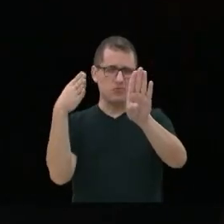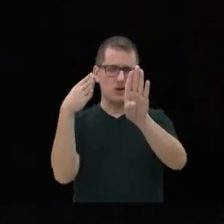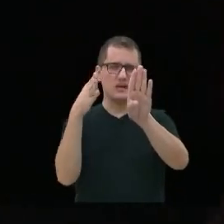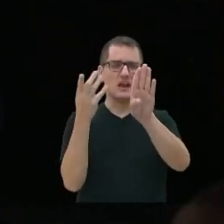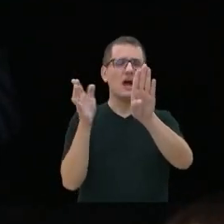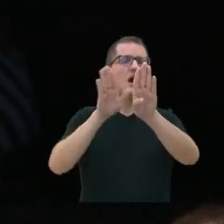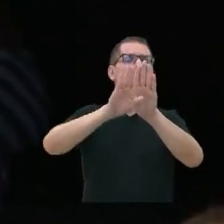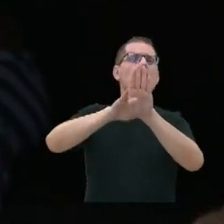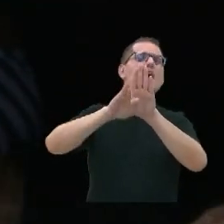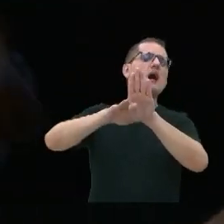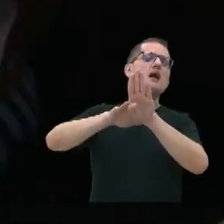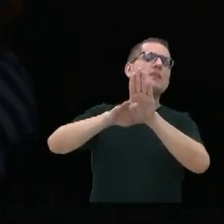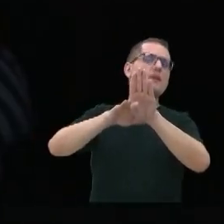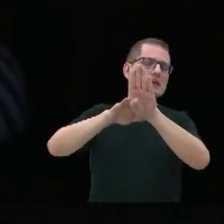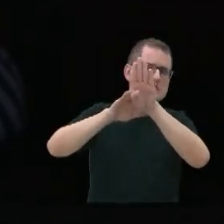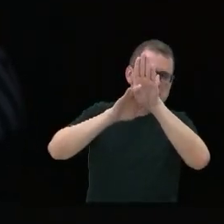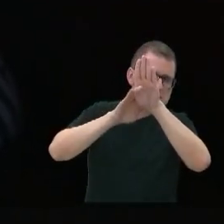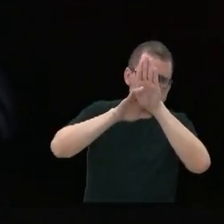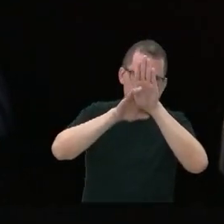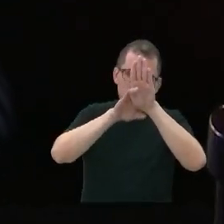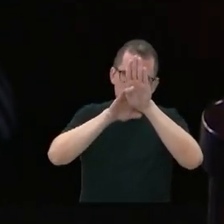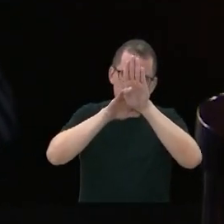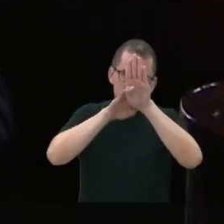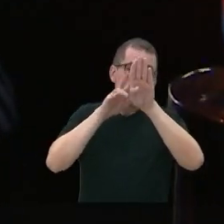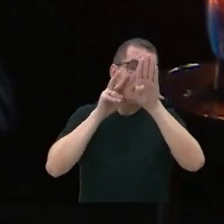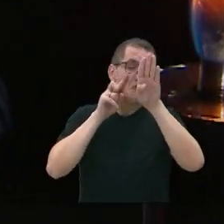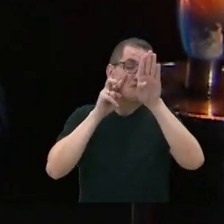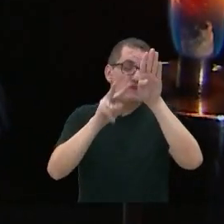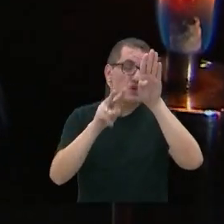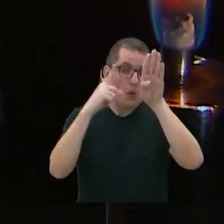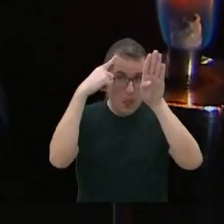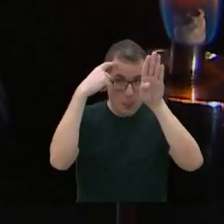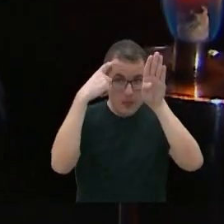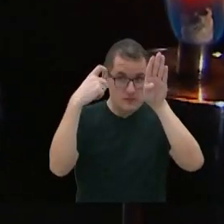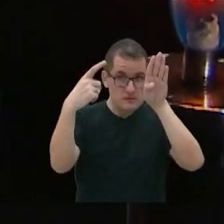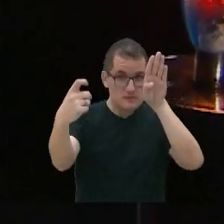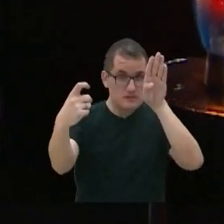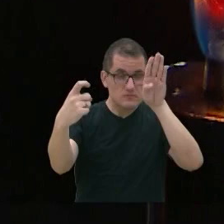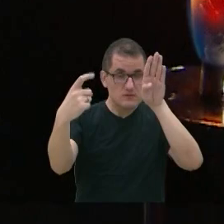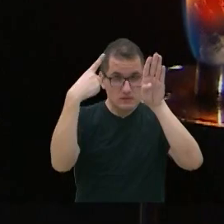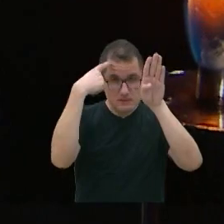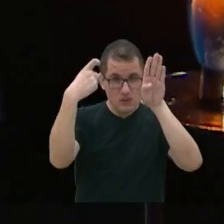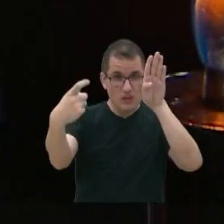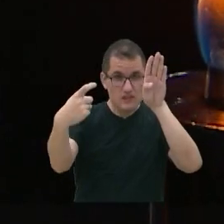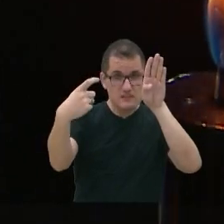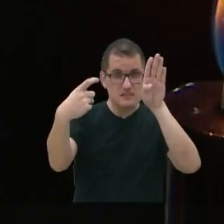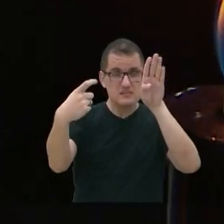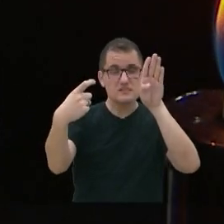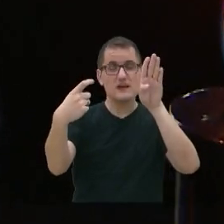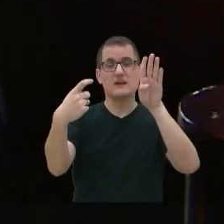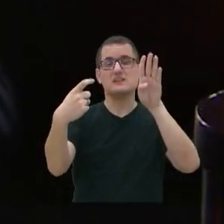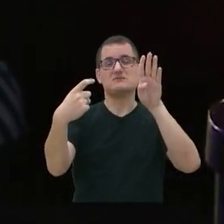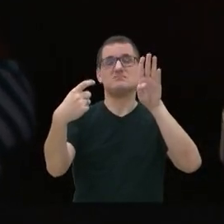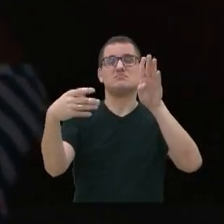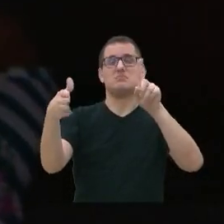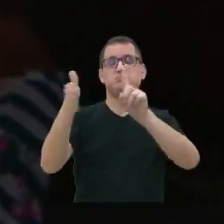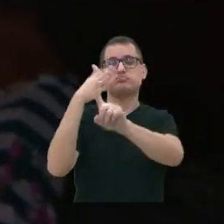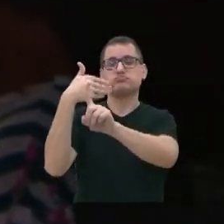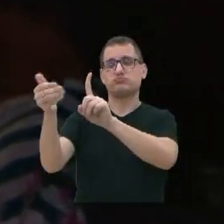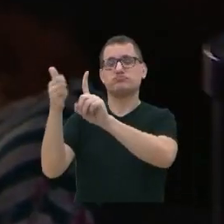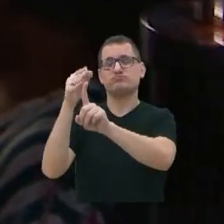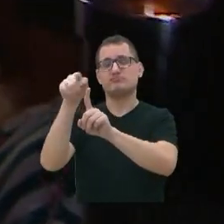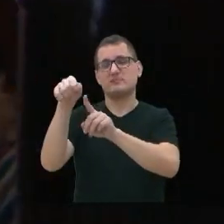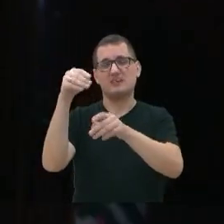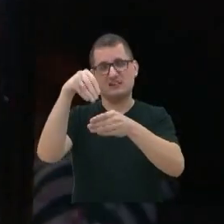criança, adolescente, testemunhando a violência física, é a imagem que o Senhor dá, é muito